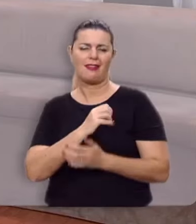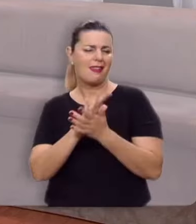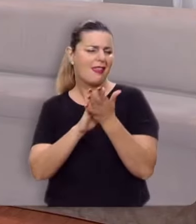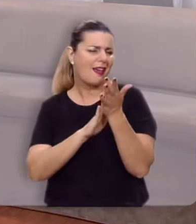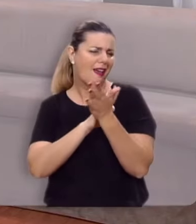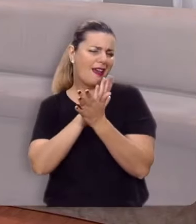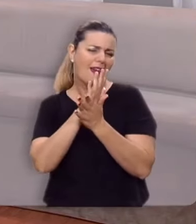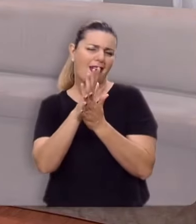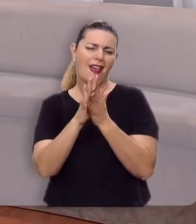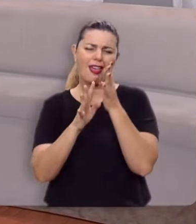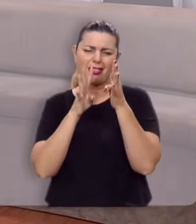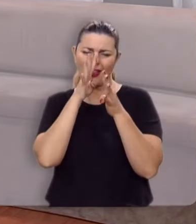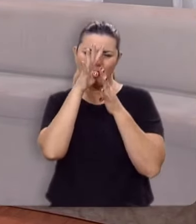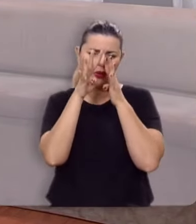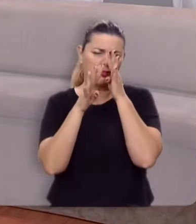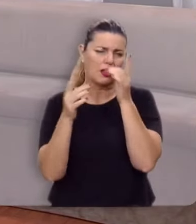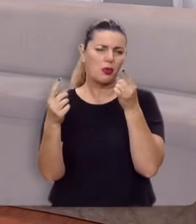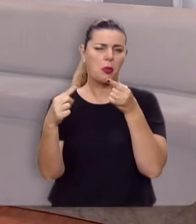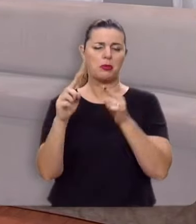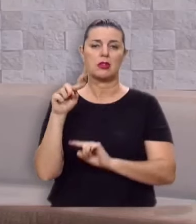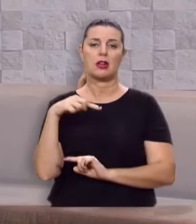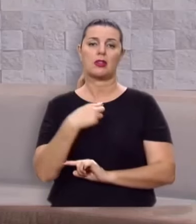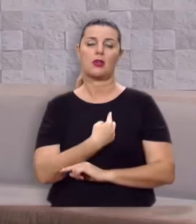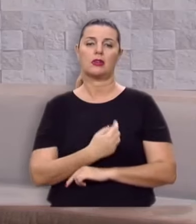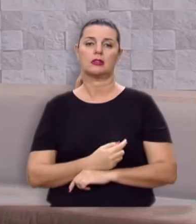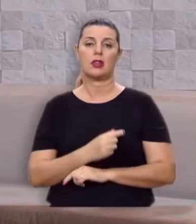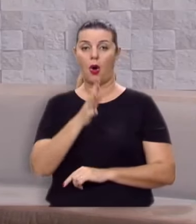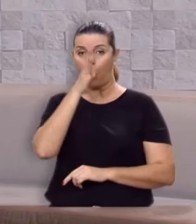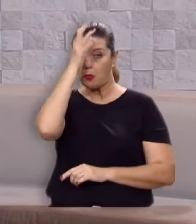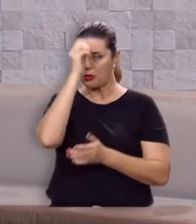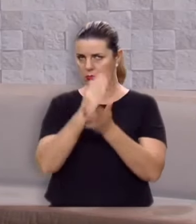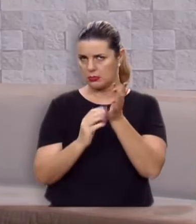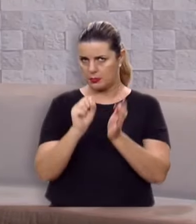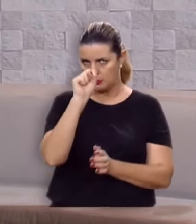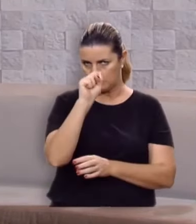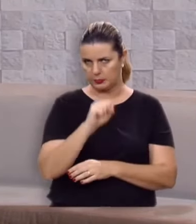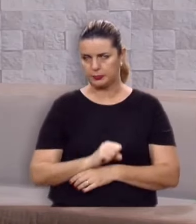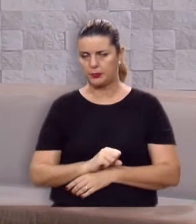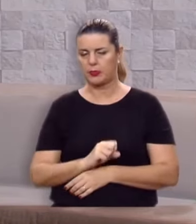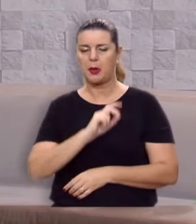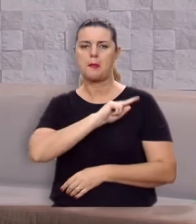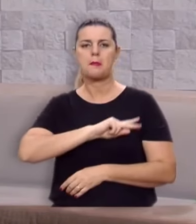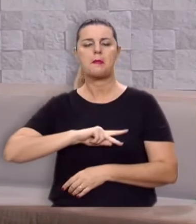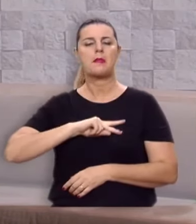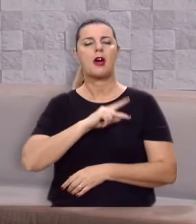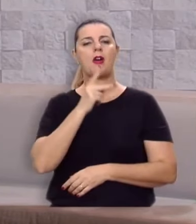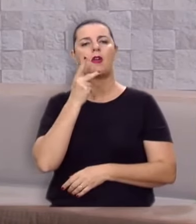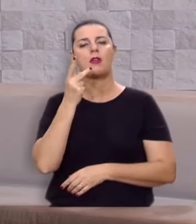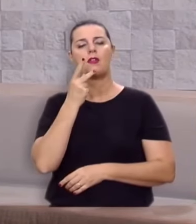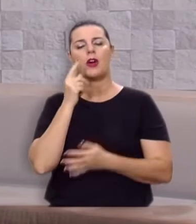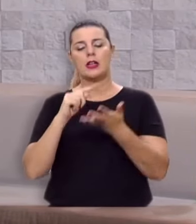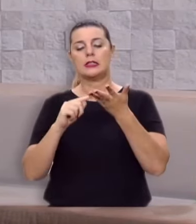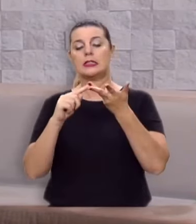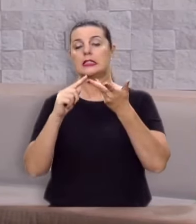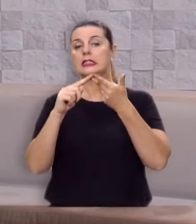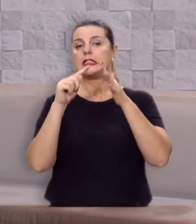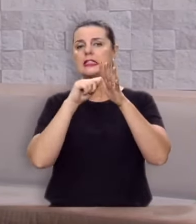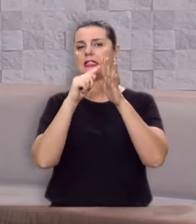nenhuma condenação. Aqui em Romanos 8, o apóstolo Paulo vai fazer